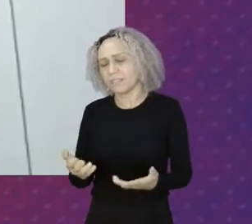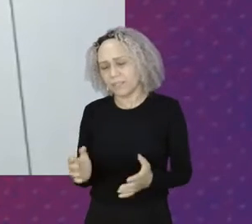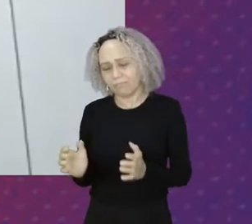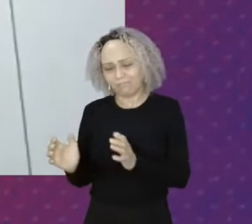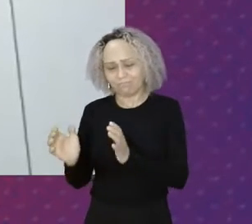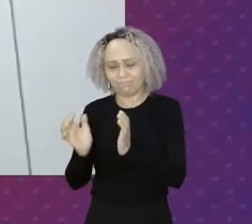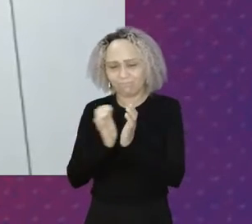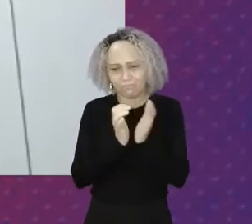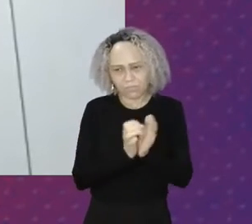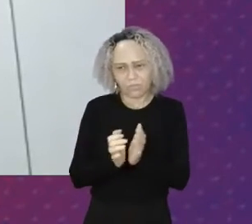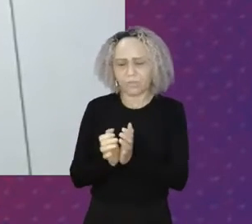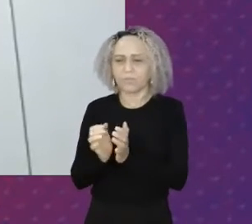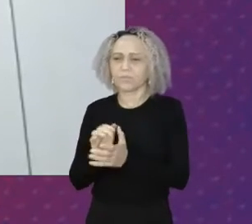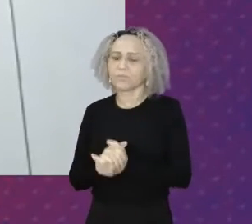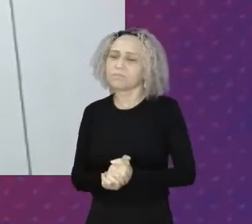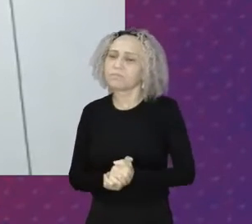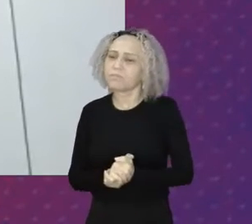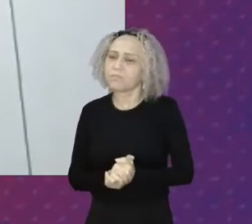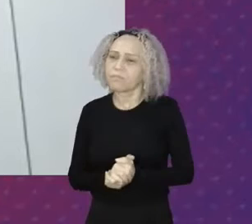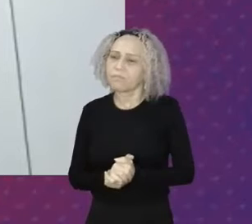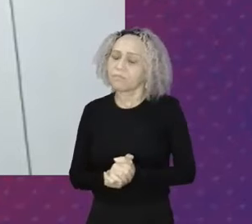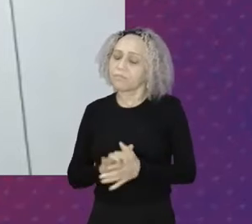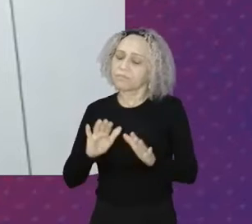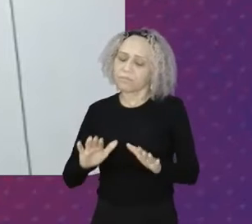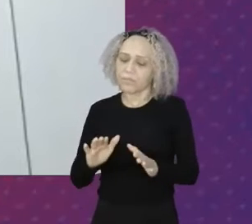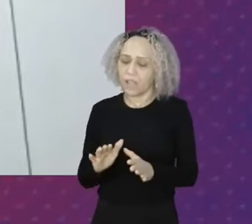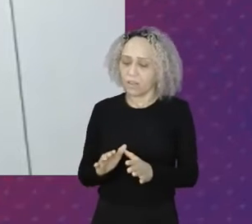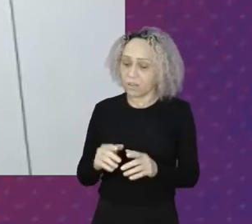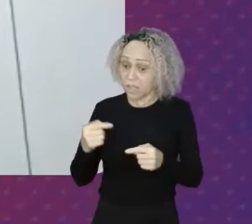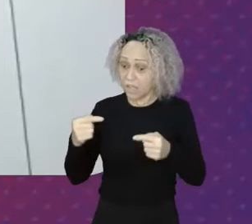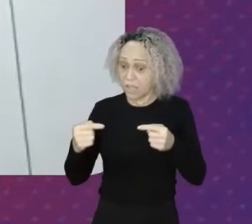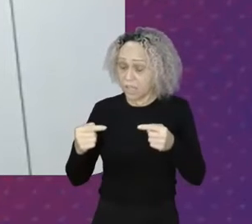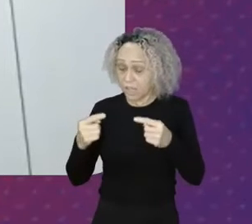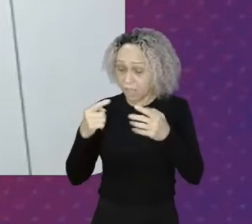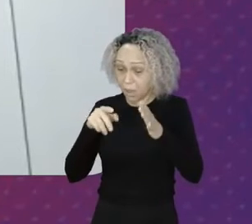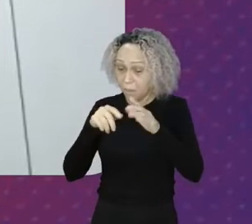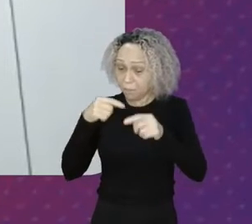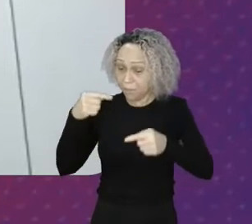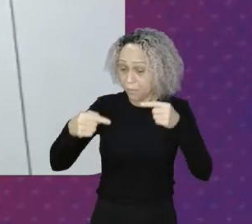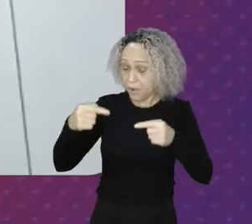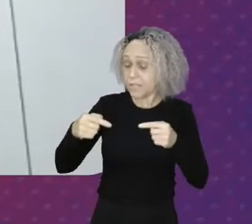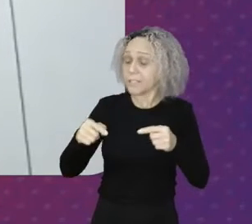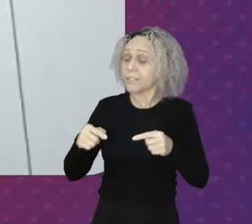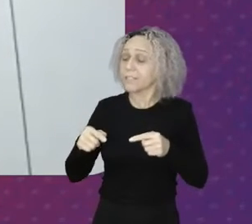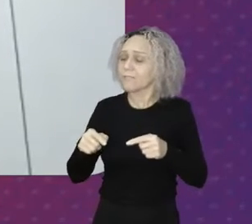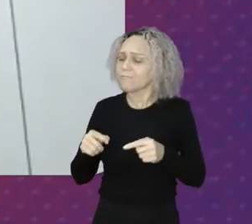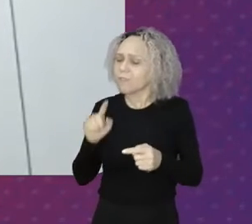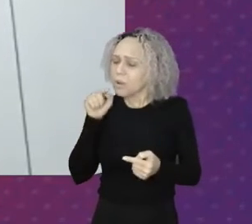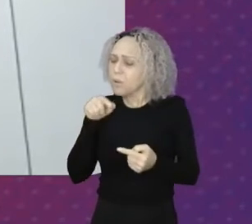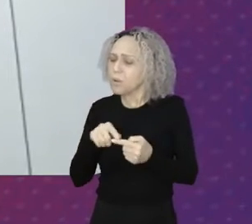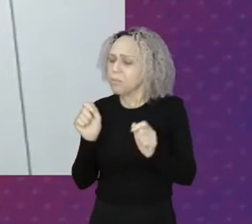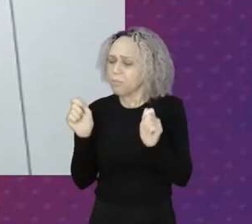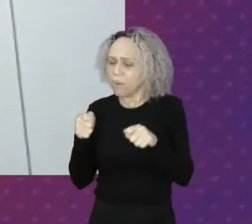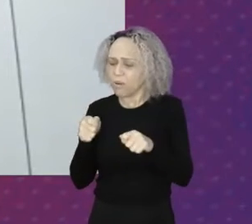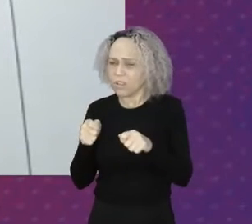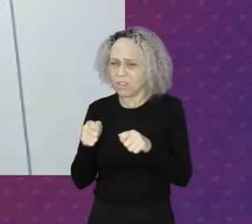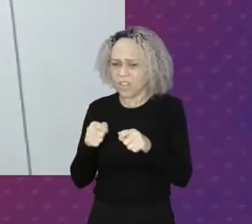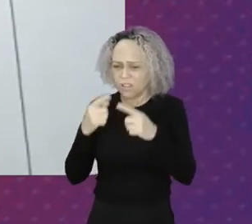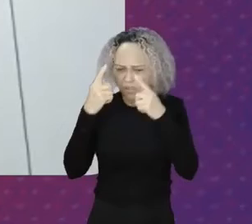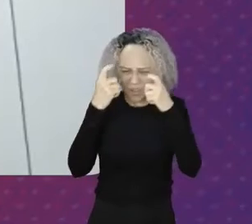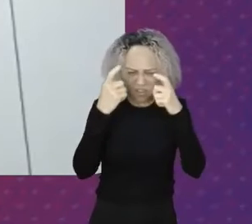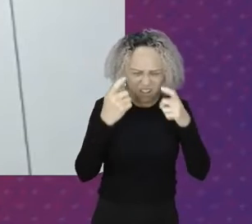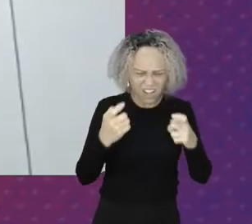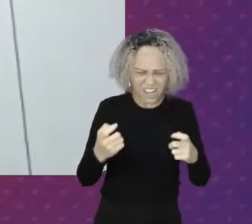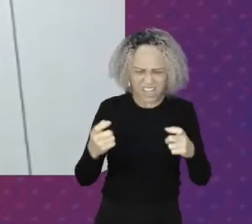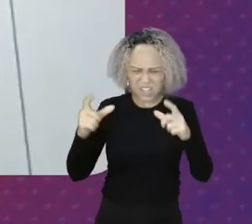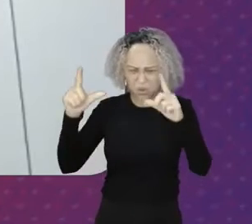de fato, sirvam para diminuir, reduzir e acabar com a violência política de gênero, raça e etnia, né, que